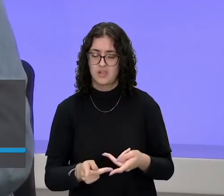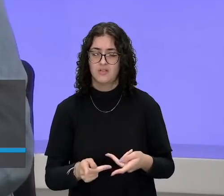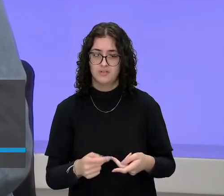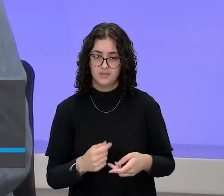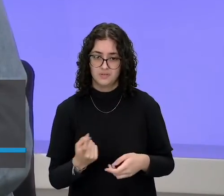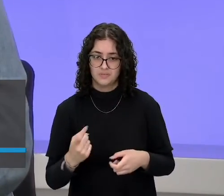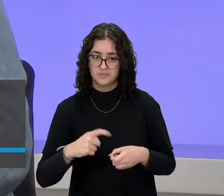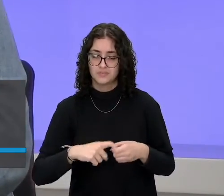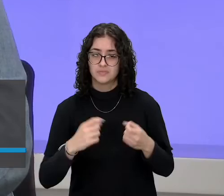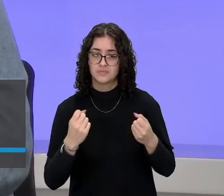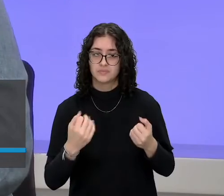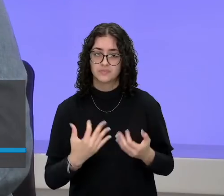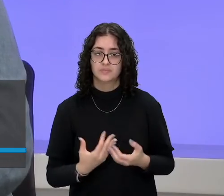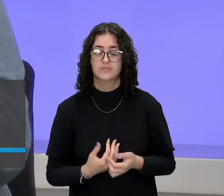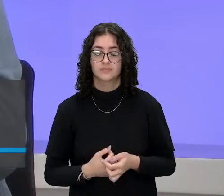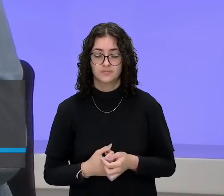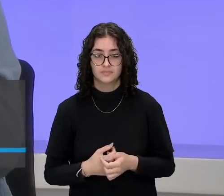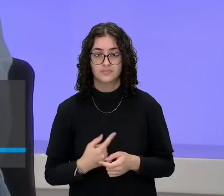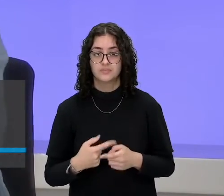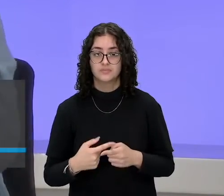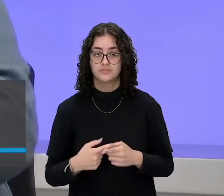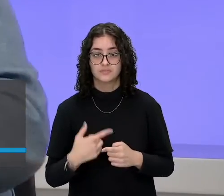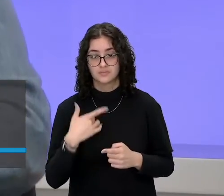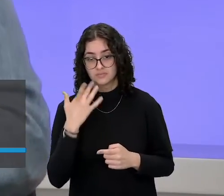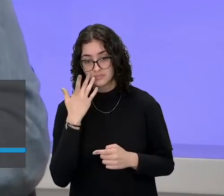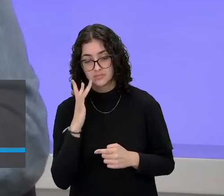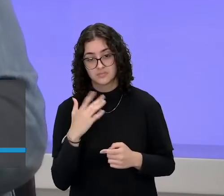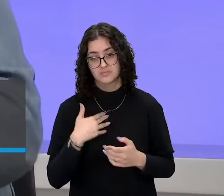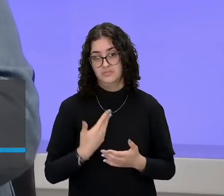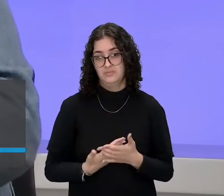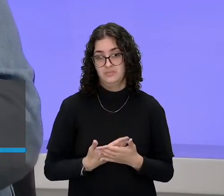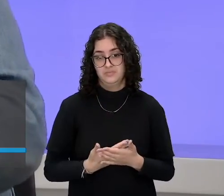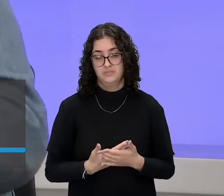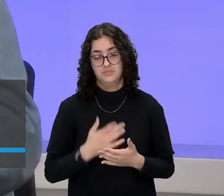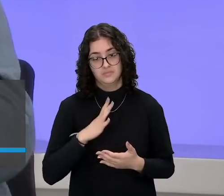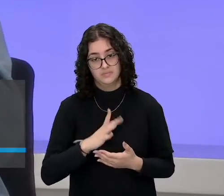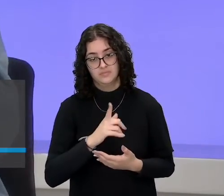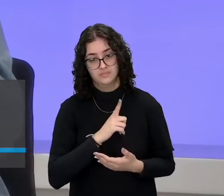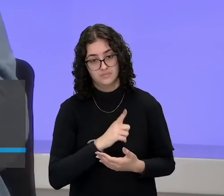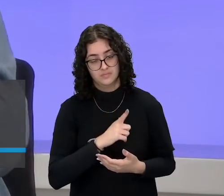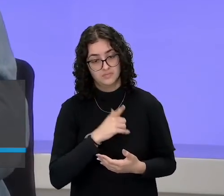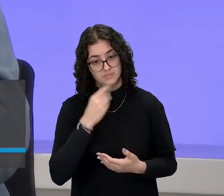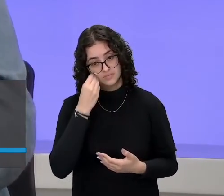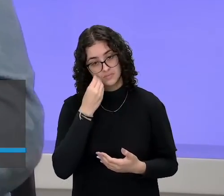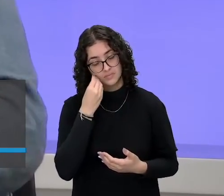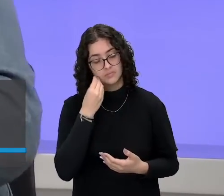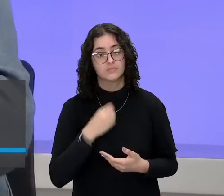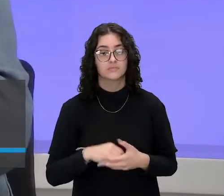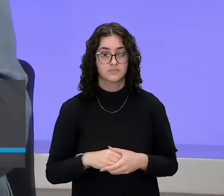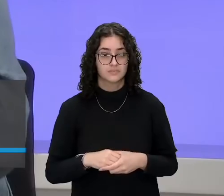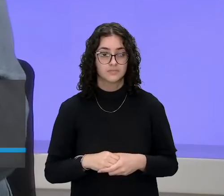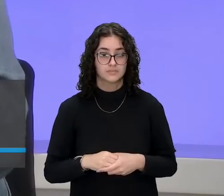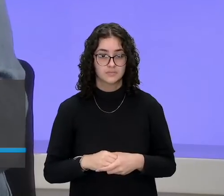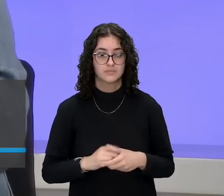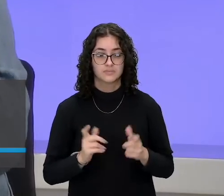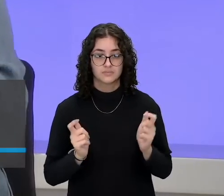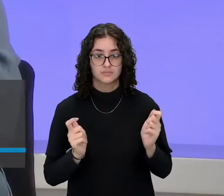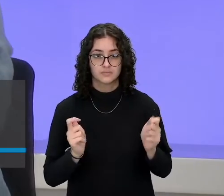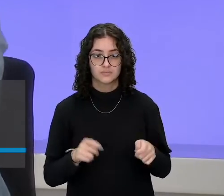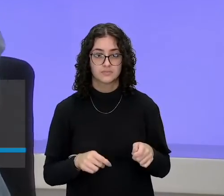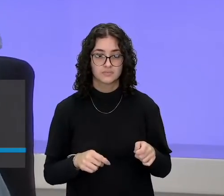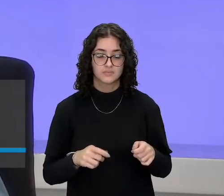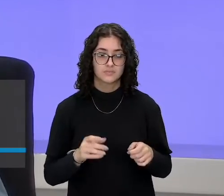gente volta a falar isso. Ah, porque eu não sei, porque eu não estudei, mas você tem a sua experiência. Então, você pode